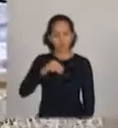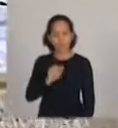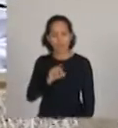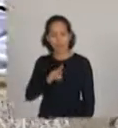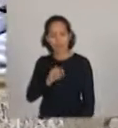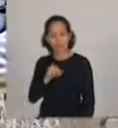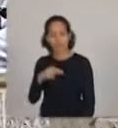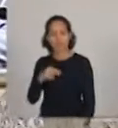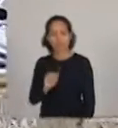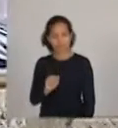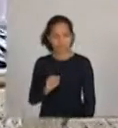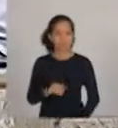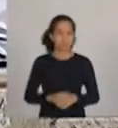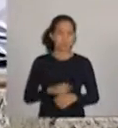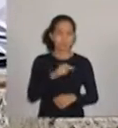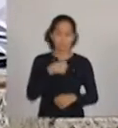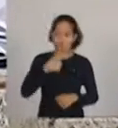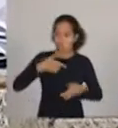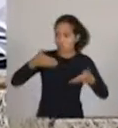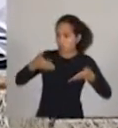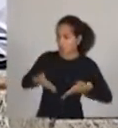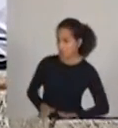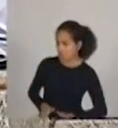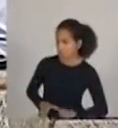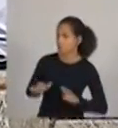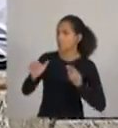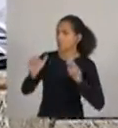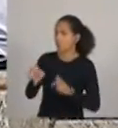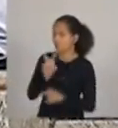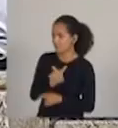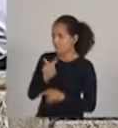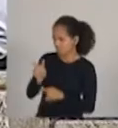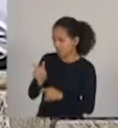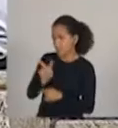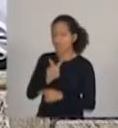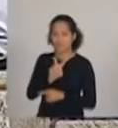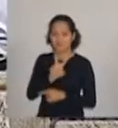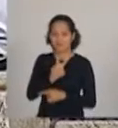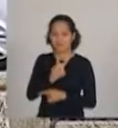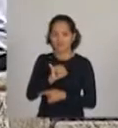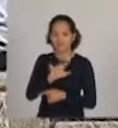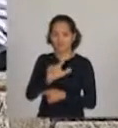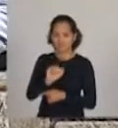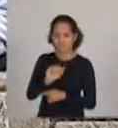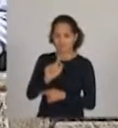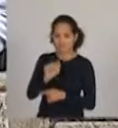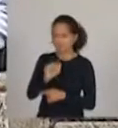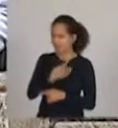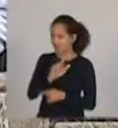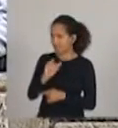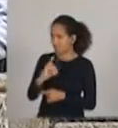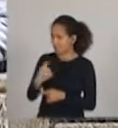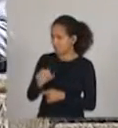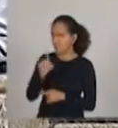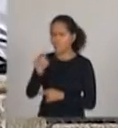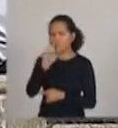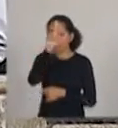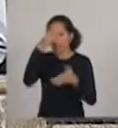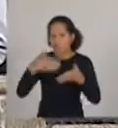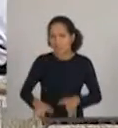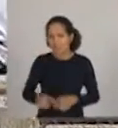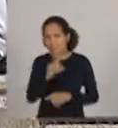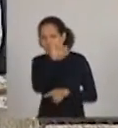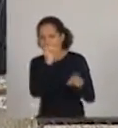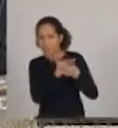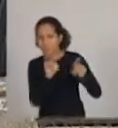Garrido, eu nasci em Vila Velha, no bairro Vila Garrido. A senhora, Vossa Excelência é de lá, Vossa Senhoria é de lá, não, né?